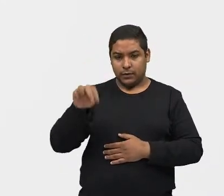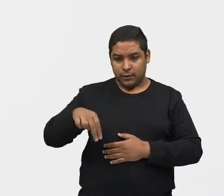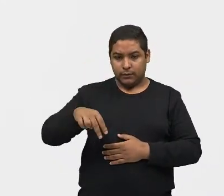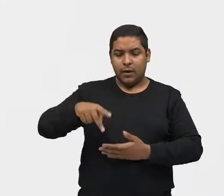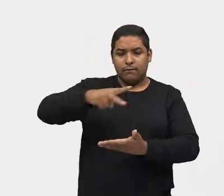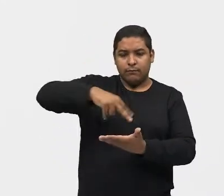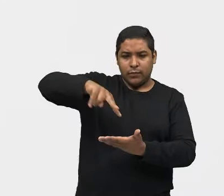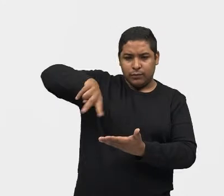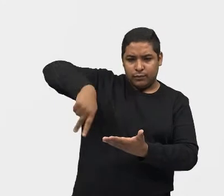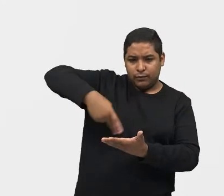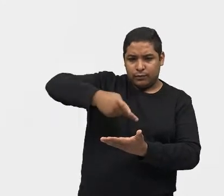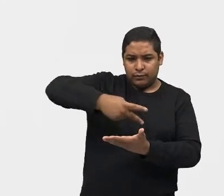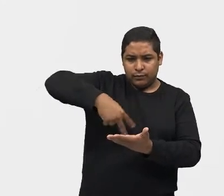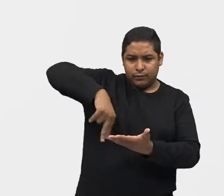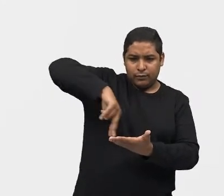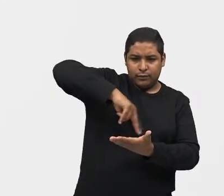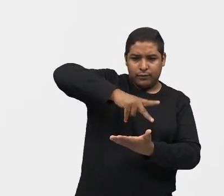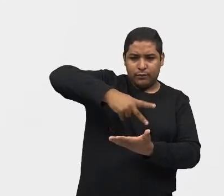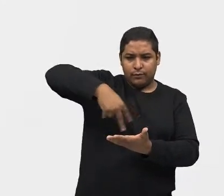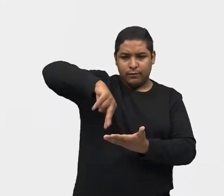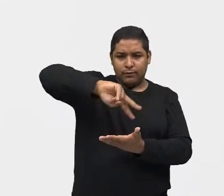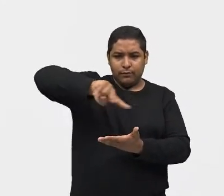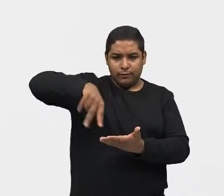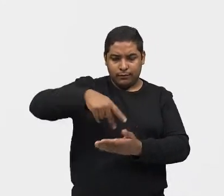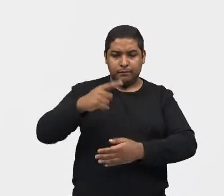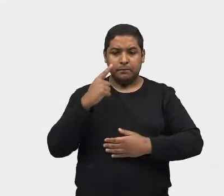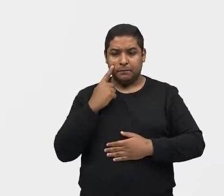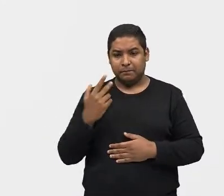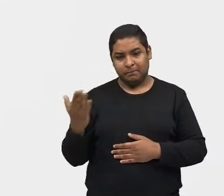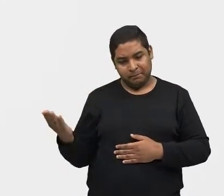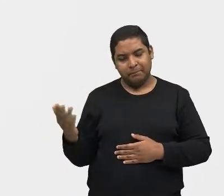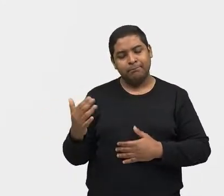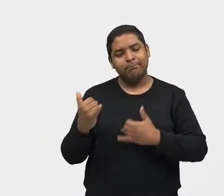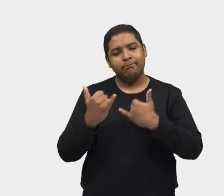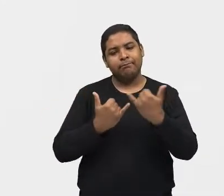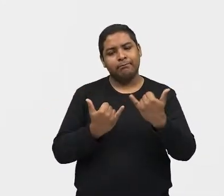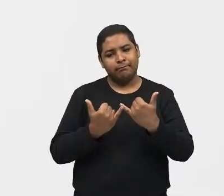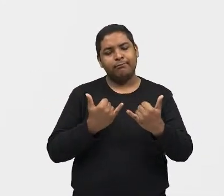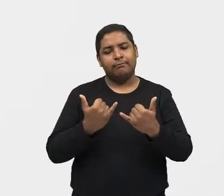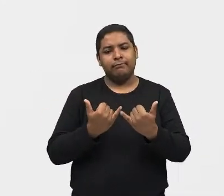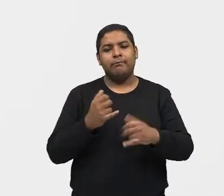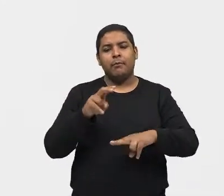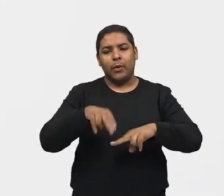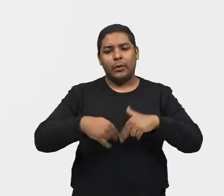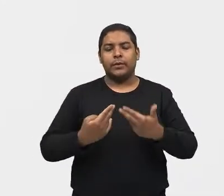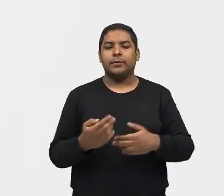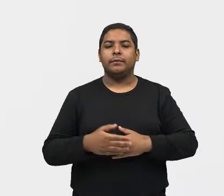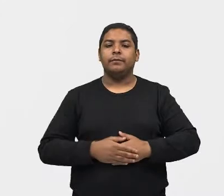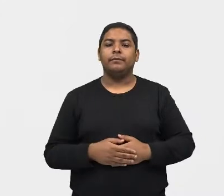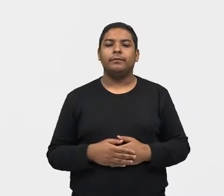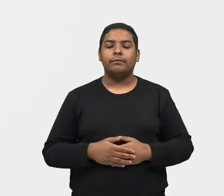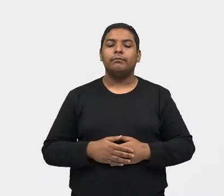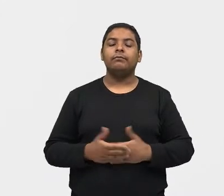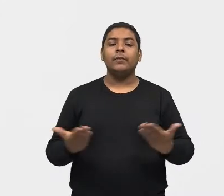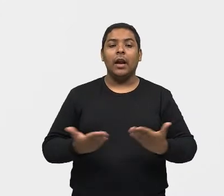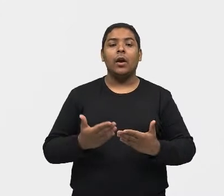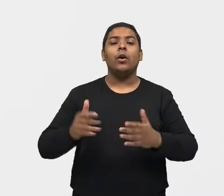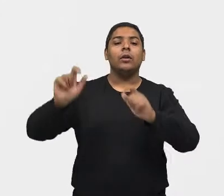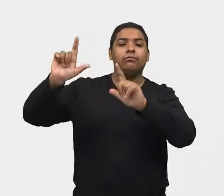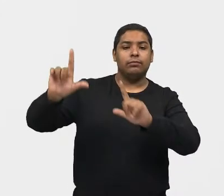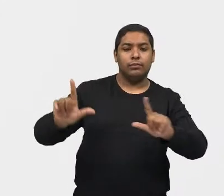ou deslizar. E aí, nós temos a valsa vienense e trazemos uma outra valsa, que